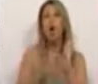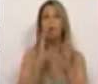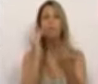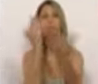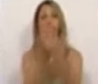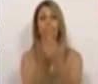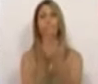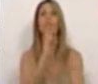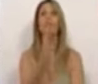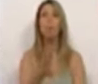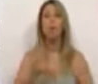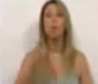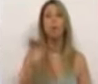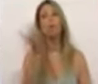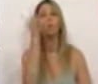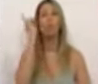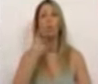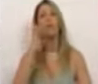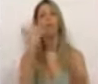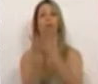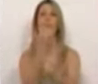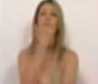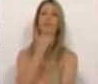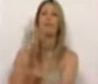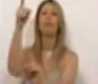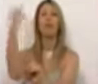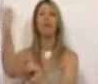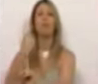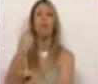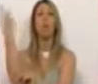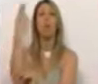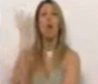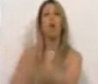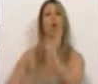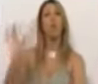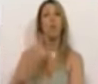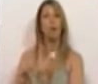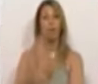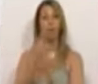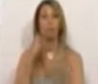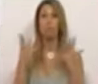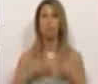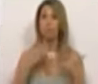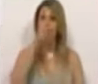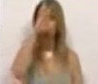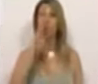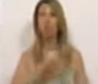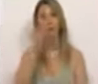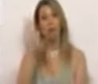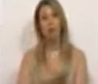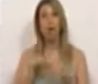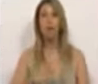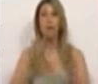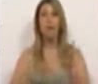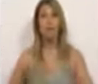país e não a satisfação das imposições da União Europeia. Os orçamentos do Estado, que são aprovados na Assembleia